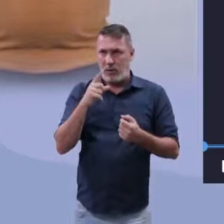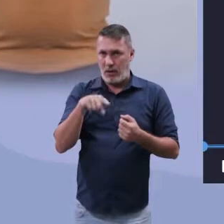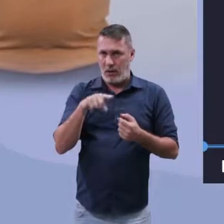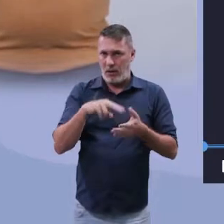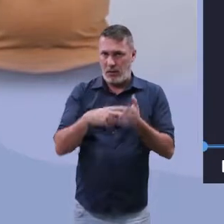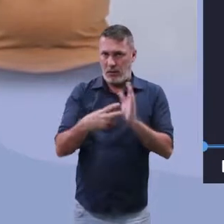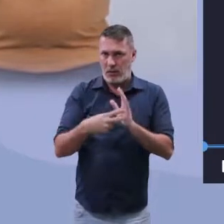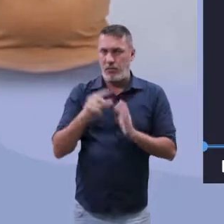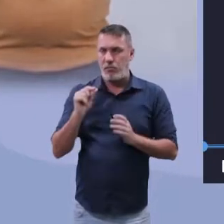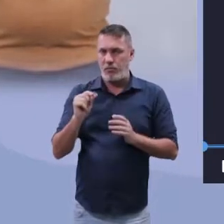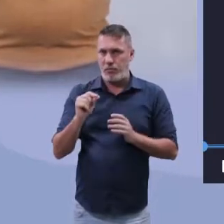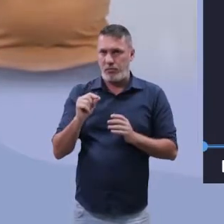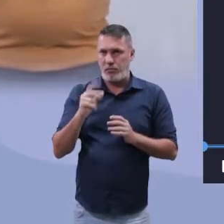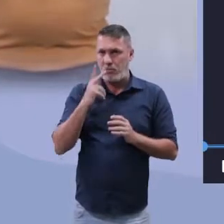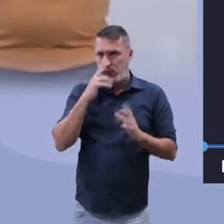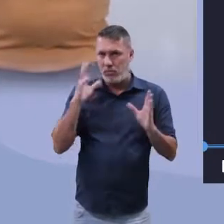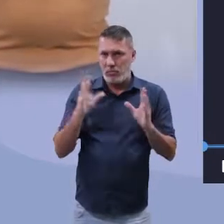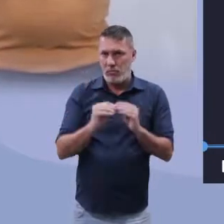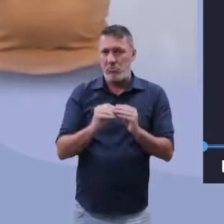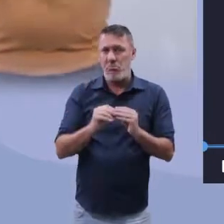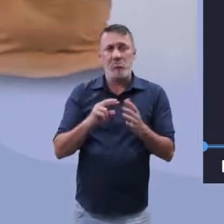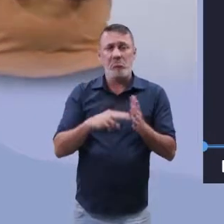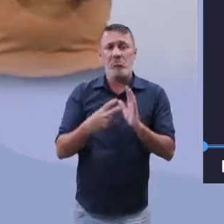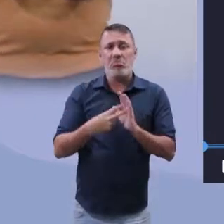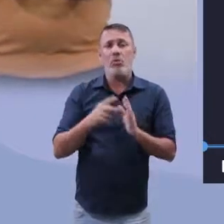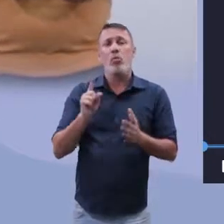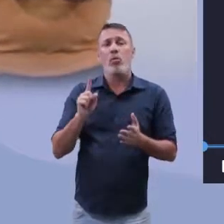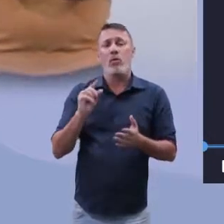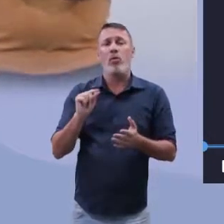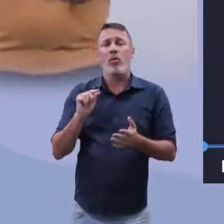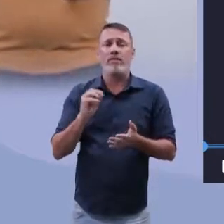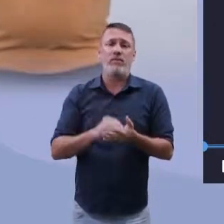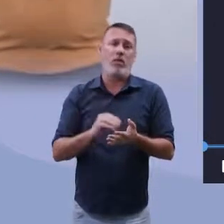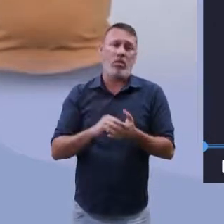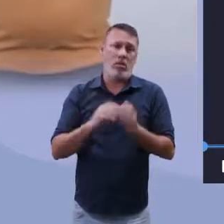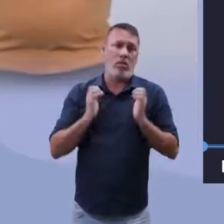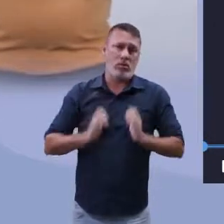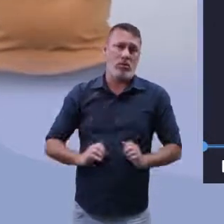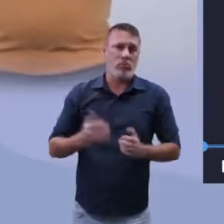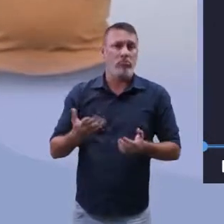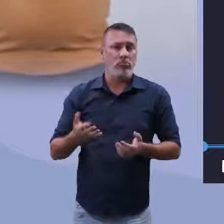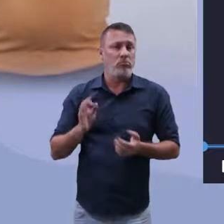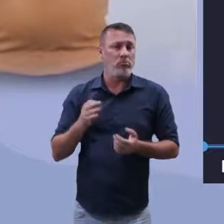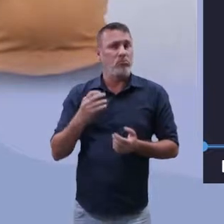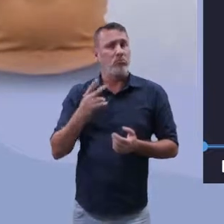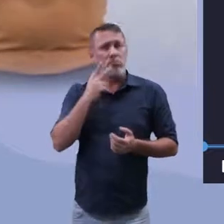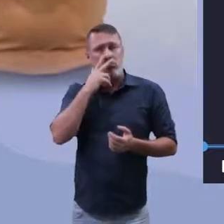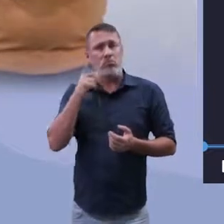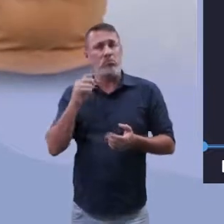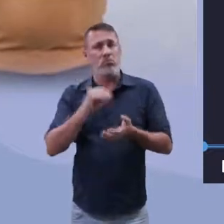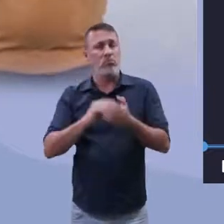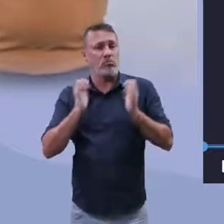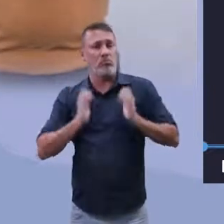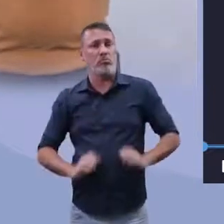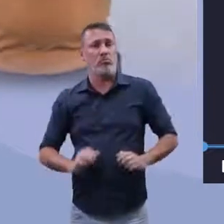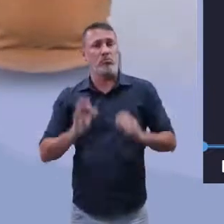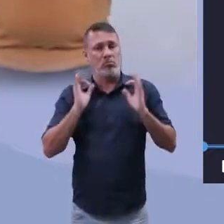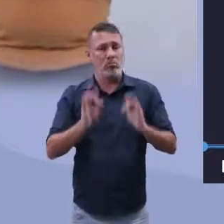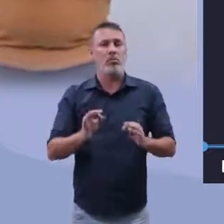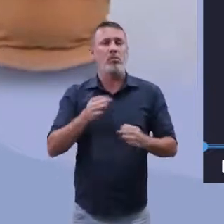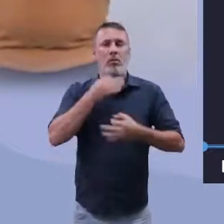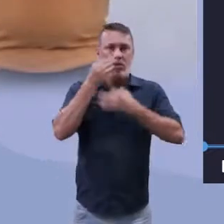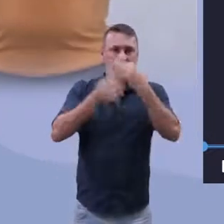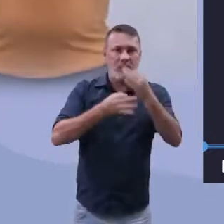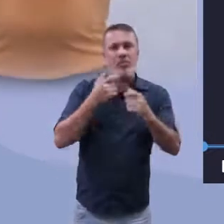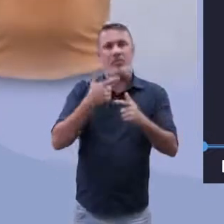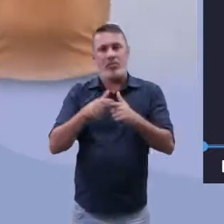isso simplesmente resume em falta de ética? É um dos elementos que nós vamos